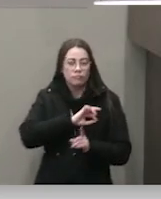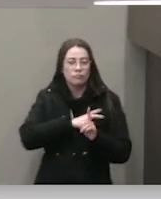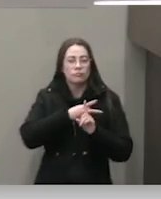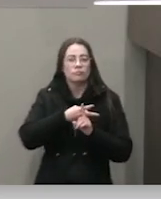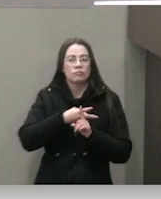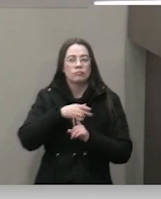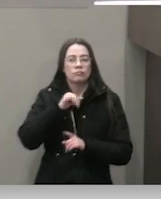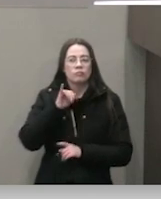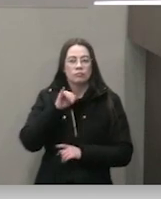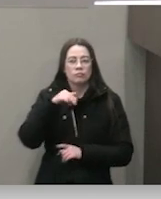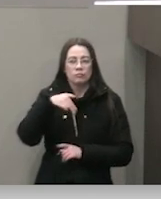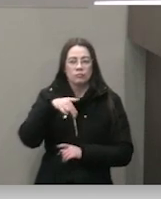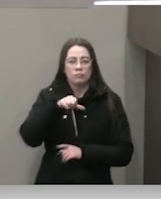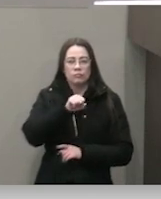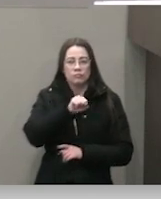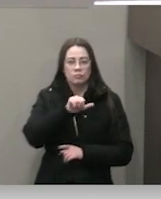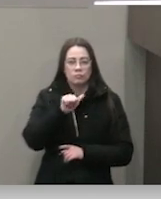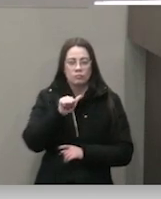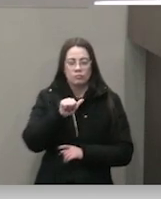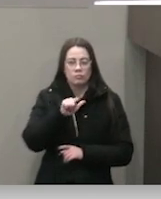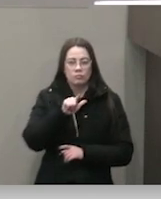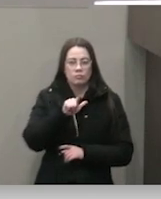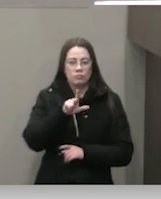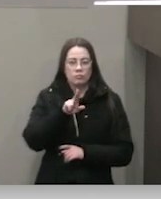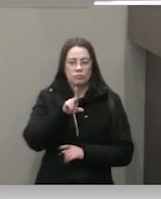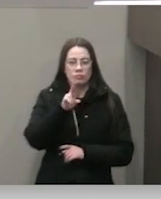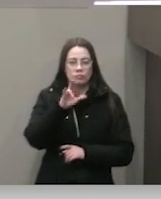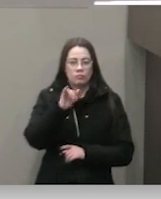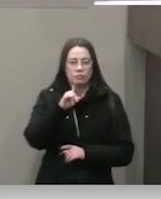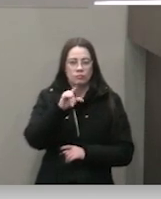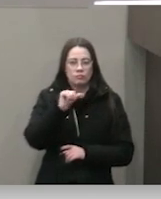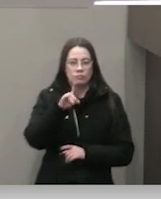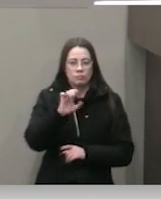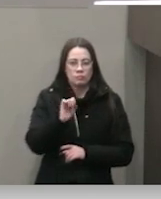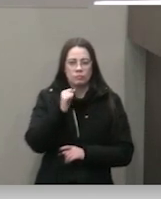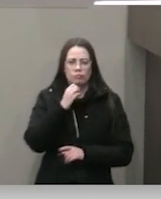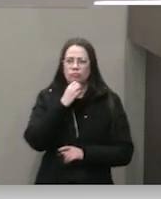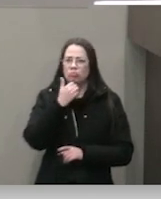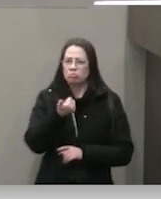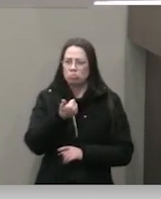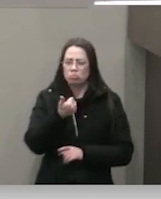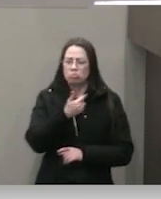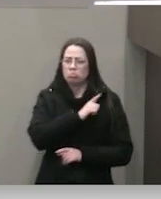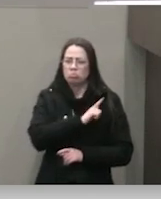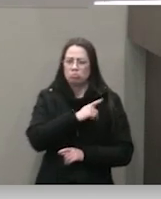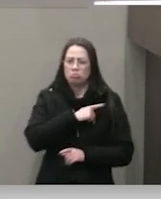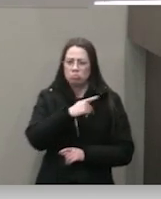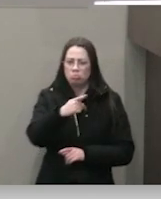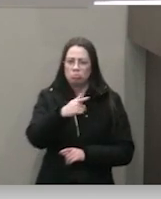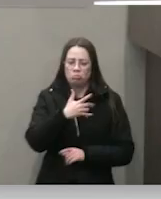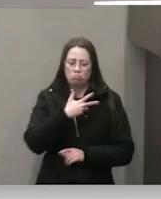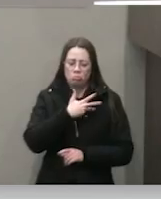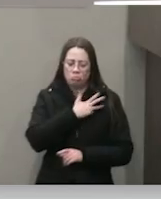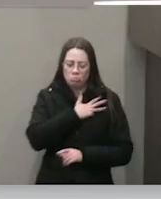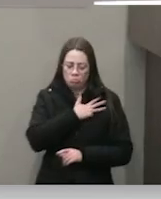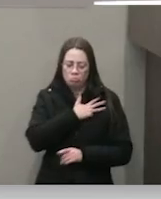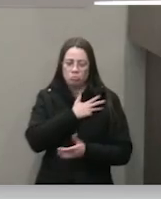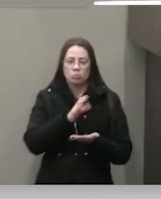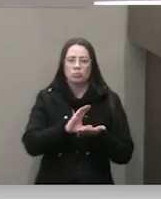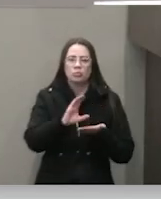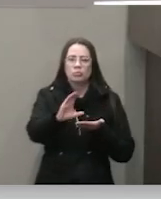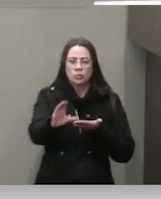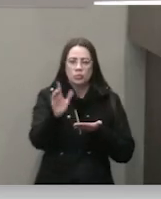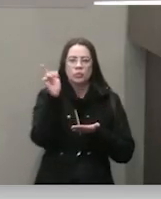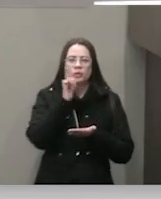governo Lula, Ministério da Saúde, está enviando recurso para o nosso município, vou ler com carinho, mas se não me